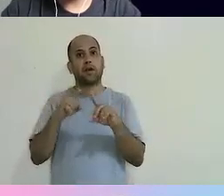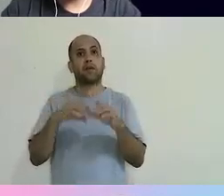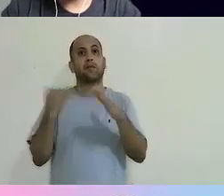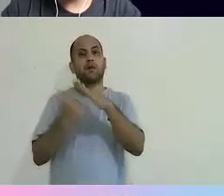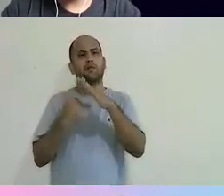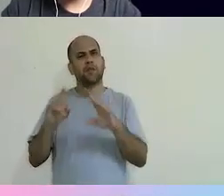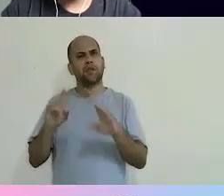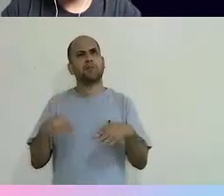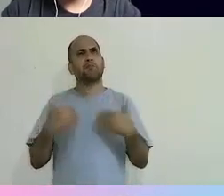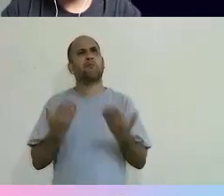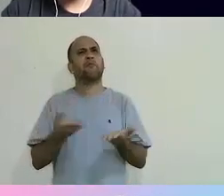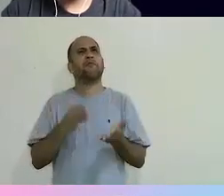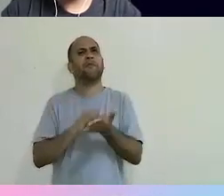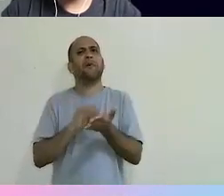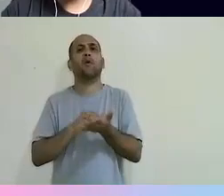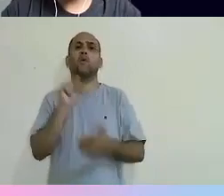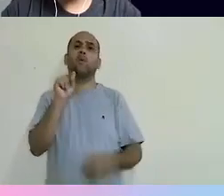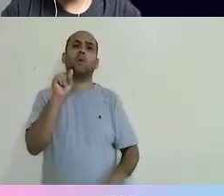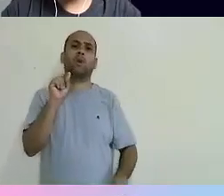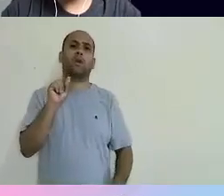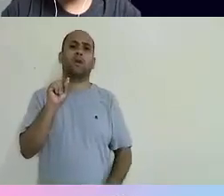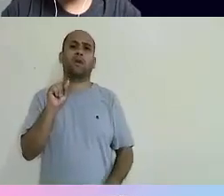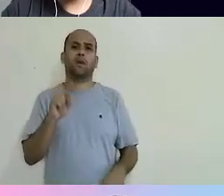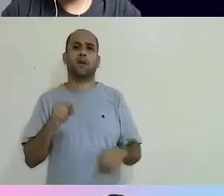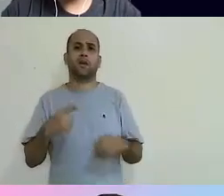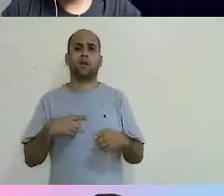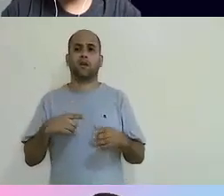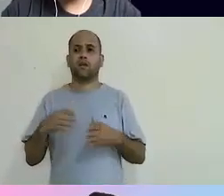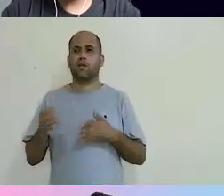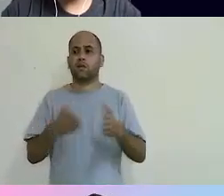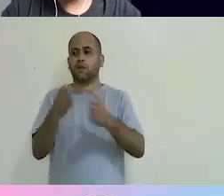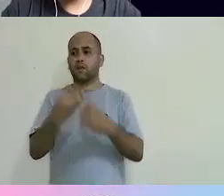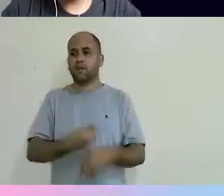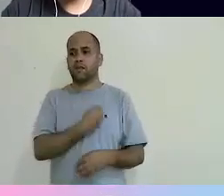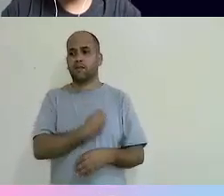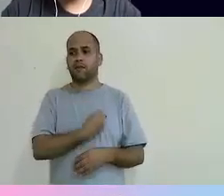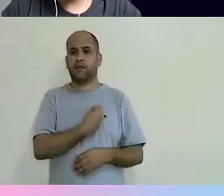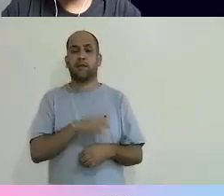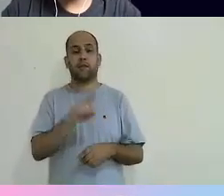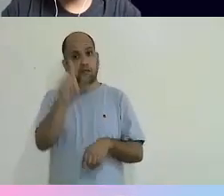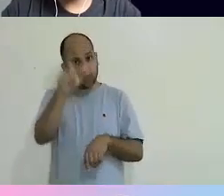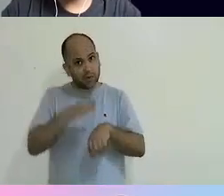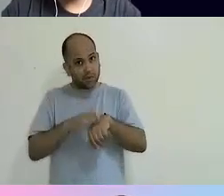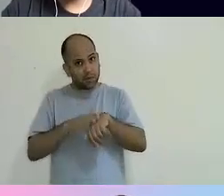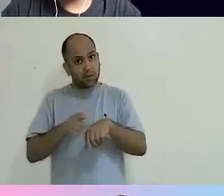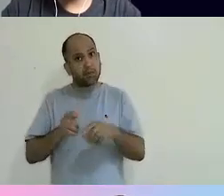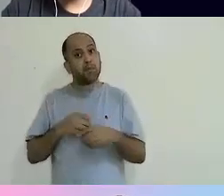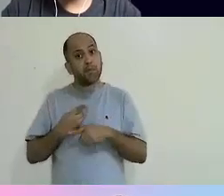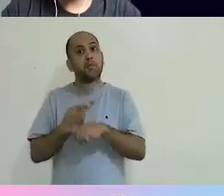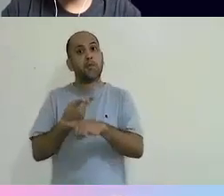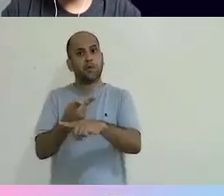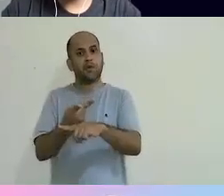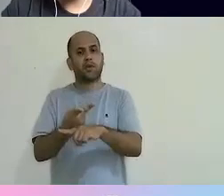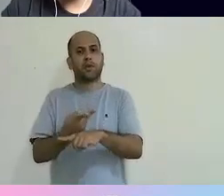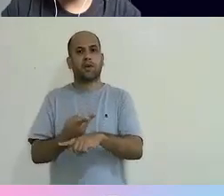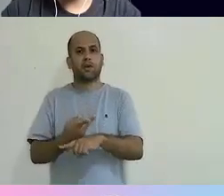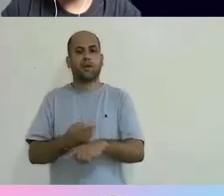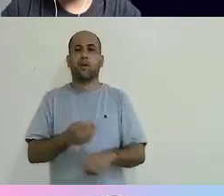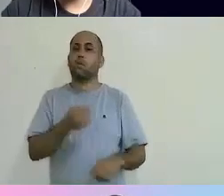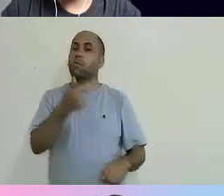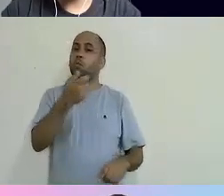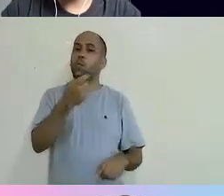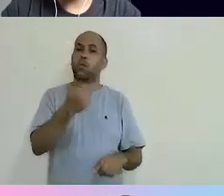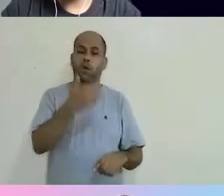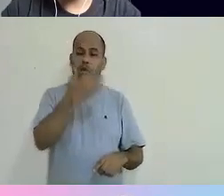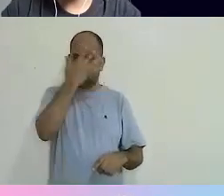E durante a vida, você tem que ir atrás, né? Pouca gente vai te dar a mão se você